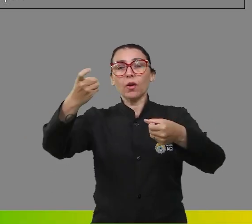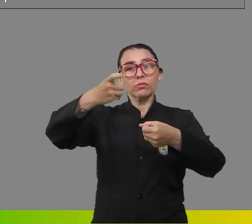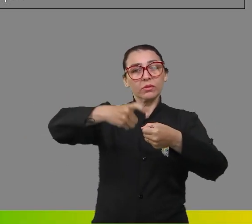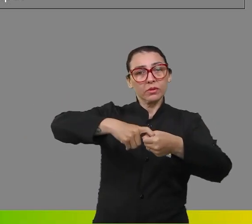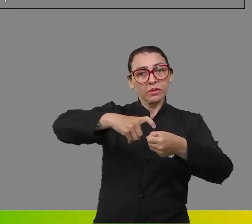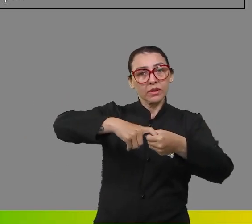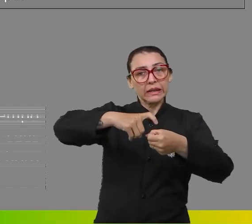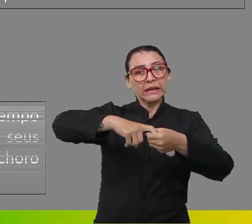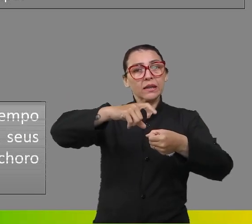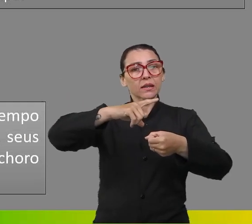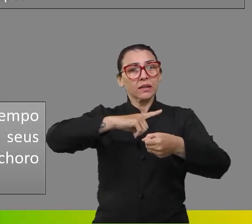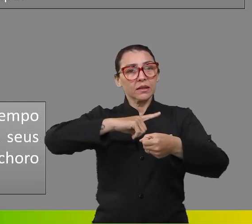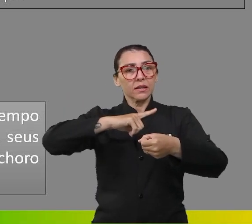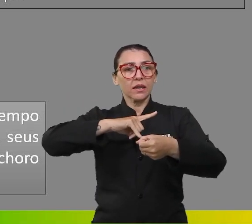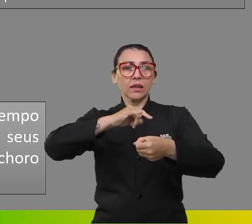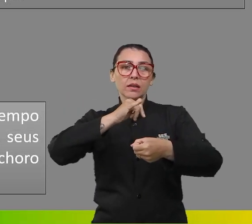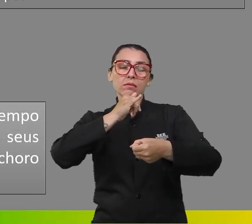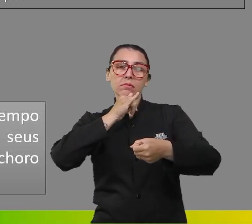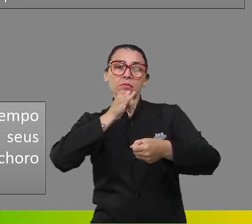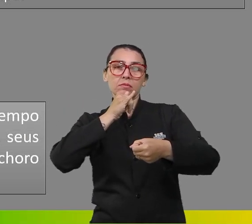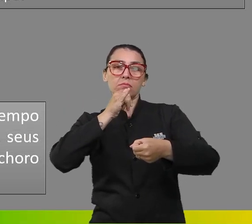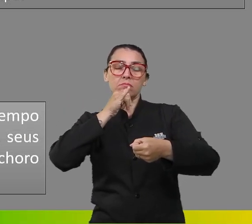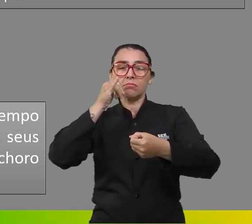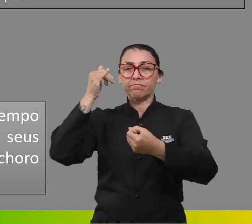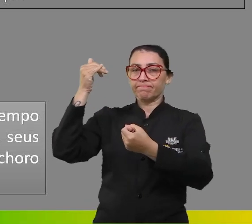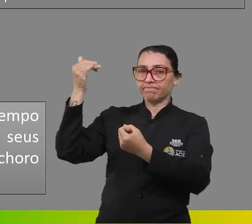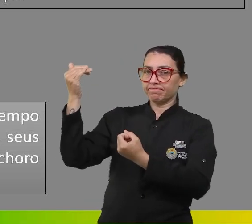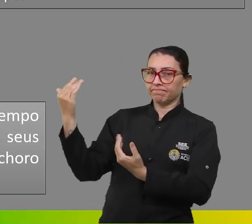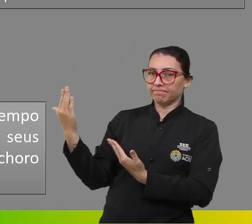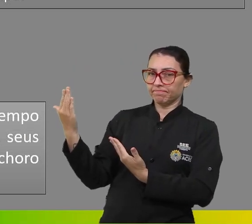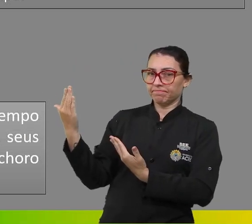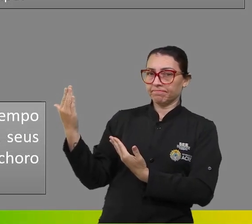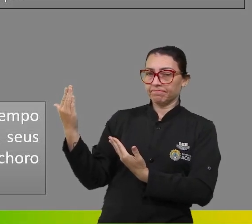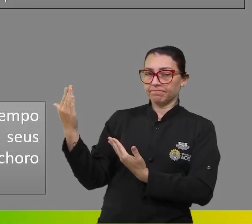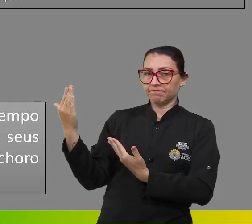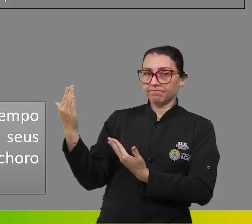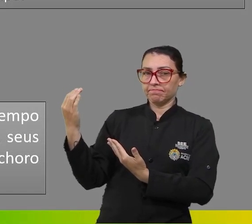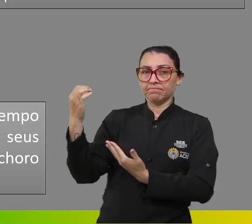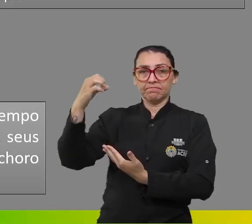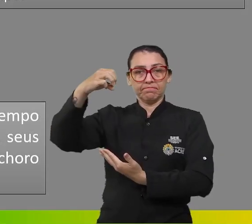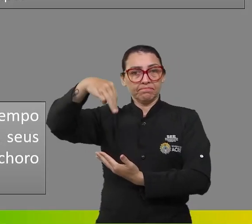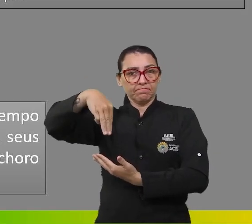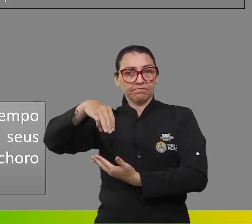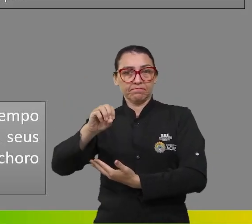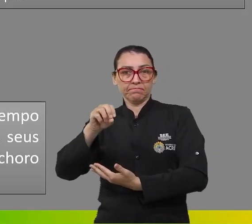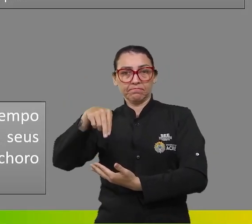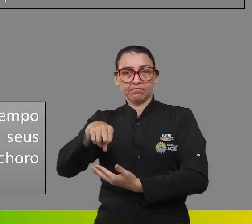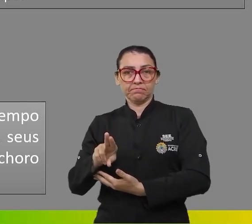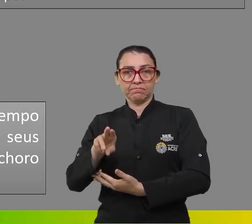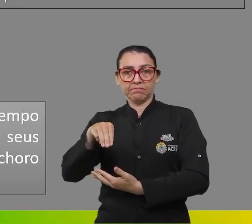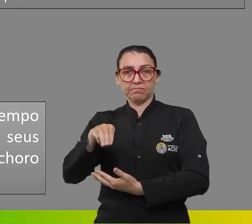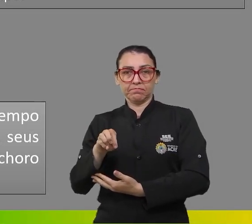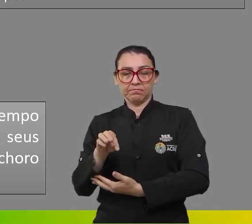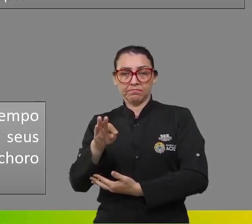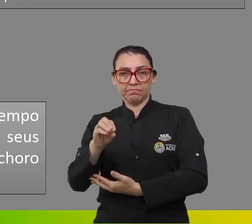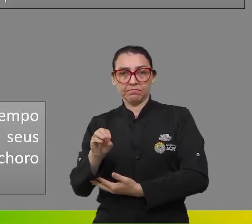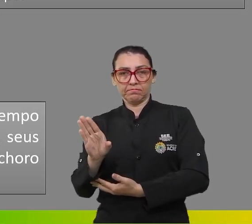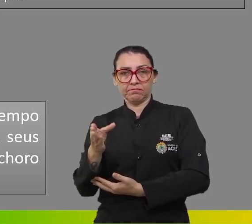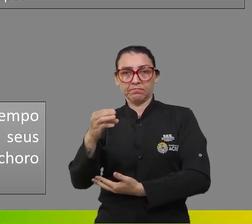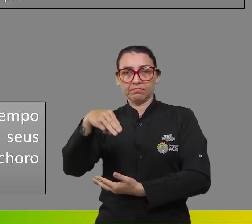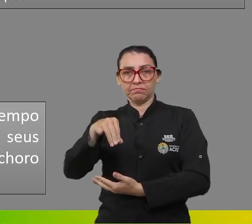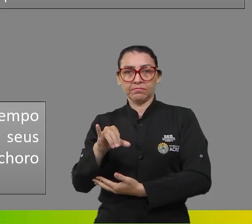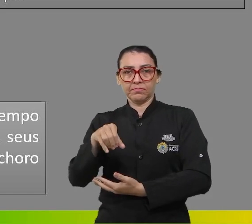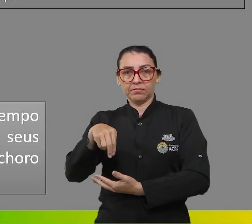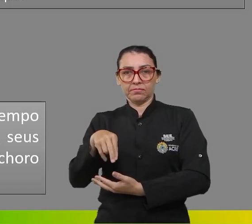Como a gente tem aí um exemplo, né, que é essa obra chamada Monumento Mínimo, da brasileira